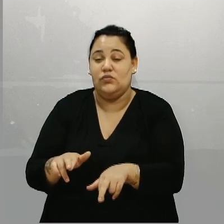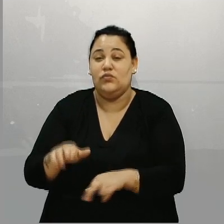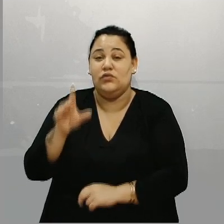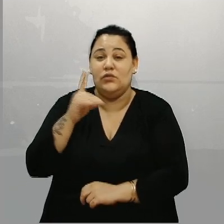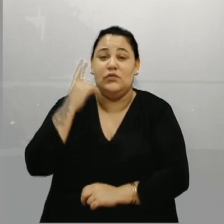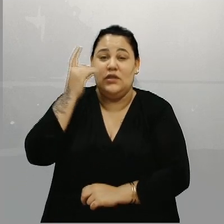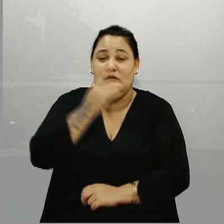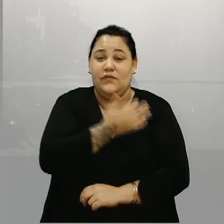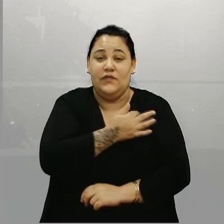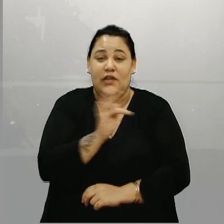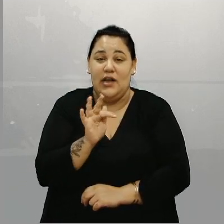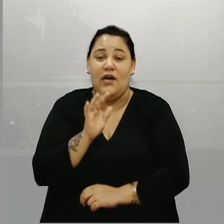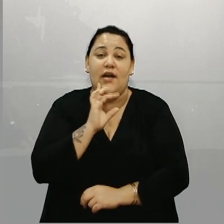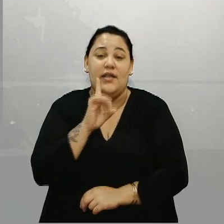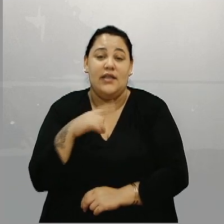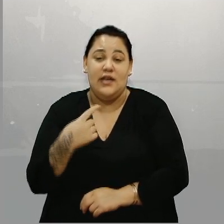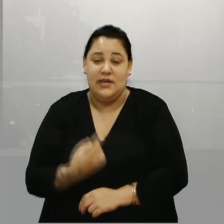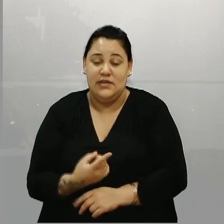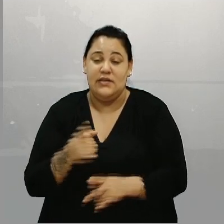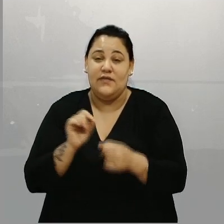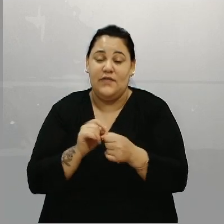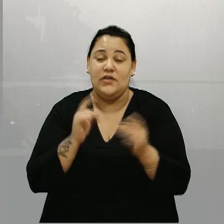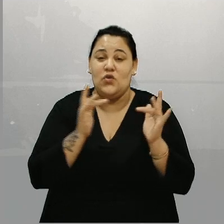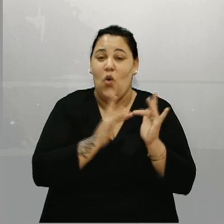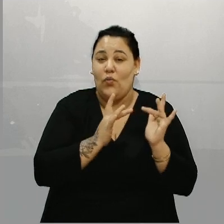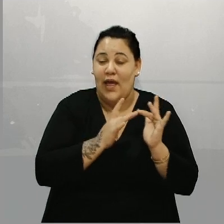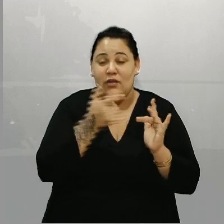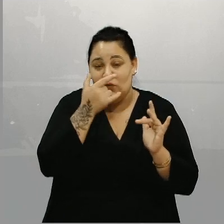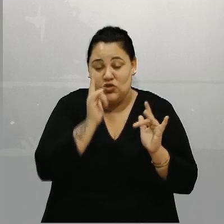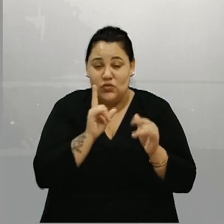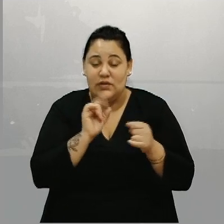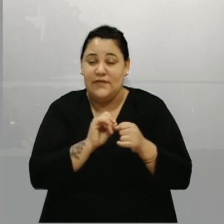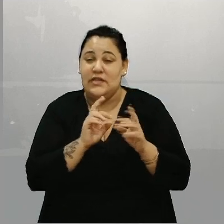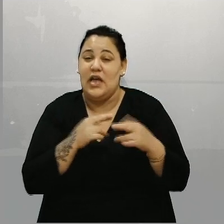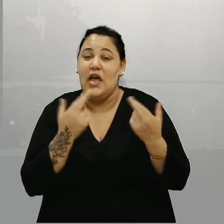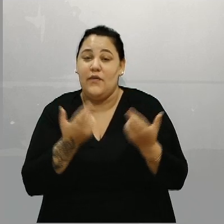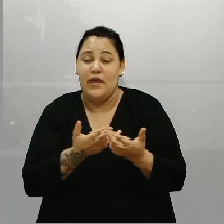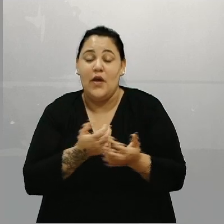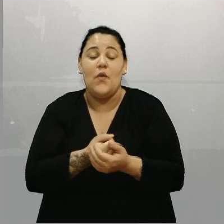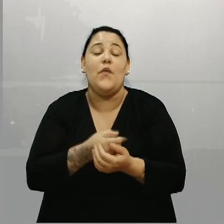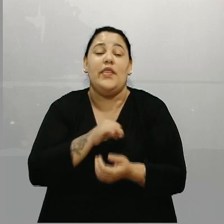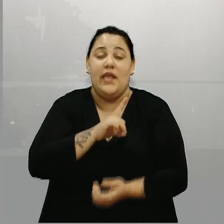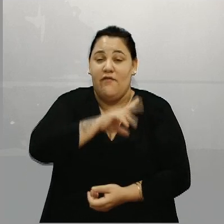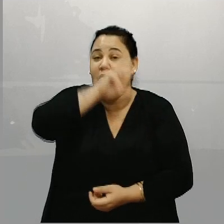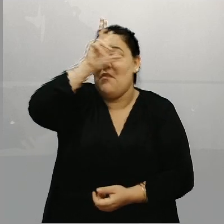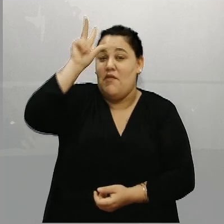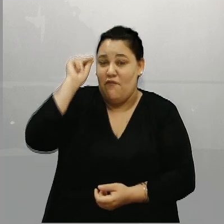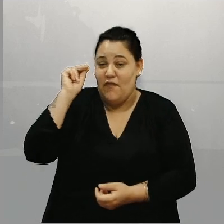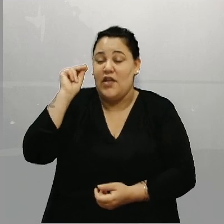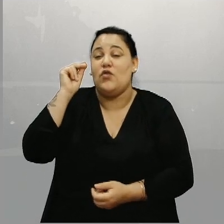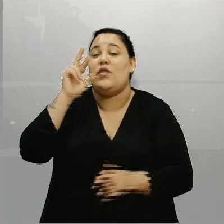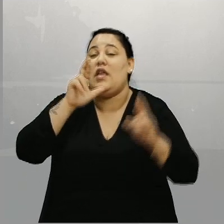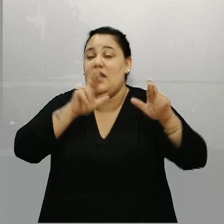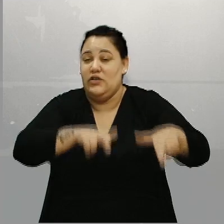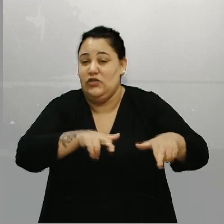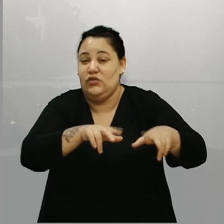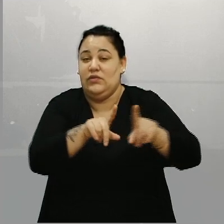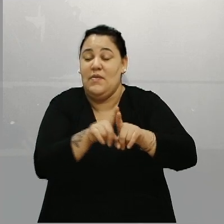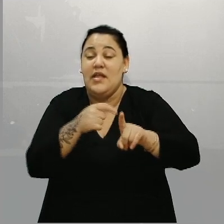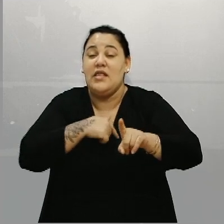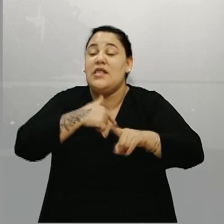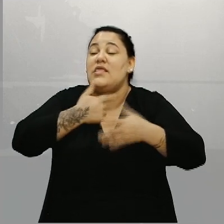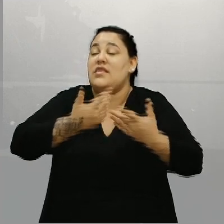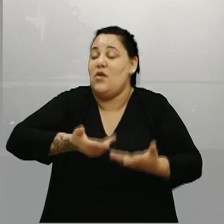a deputada Denise, que intermediou esta audiência, teve prefeitos da região. Então, eu